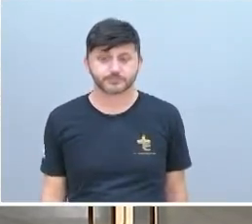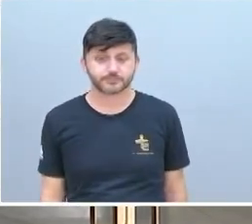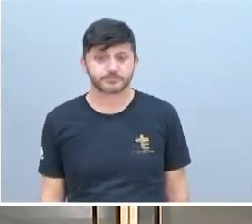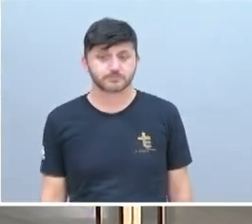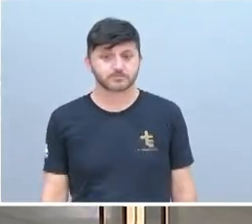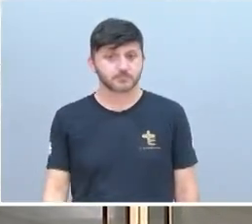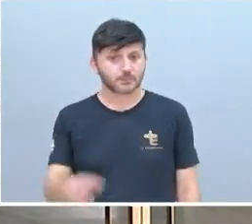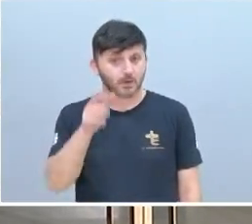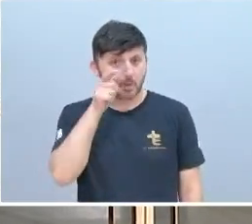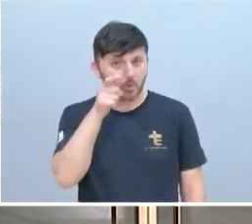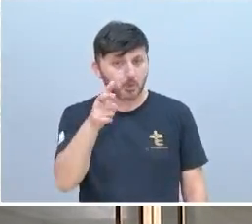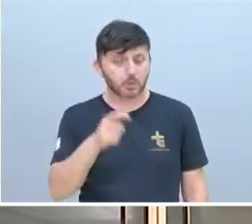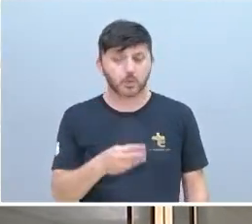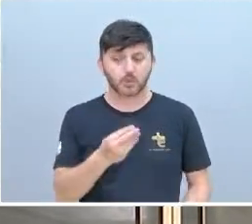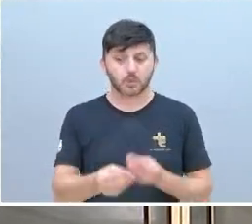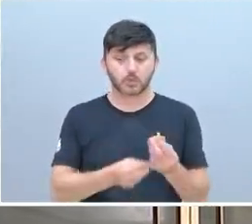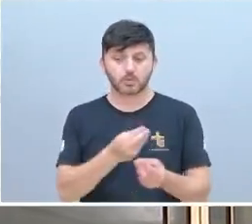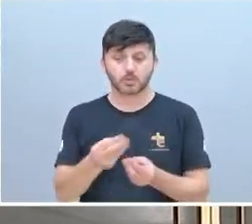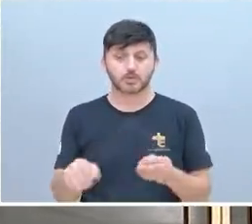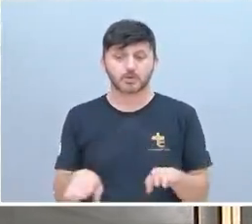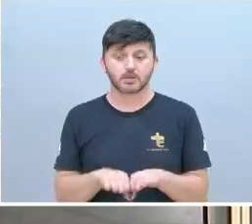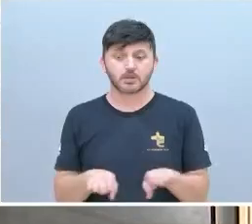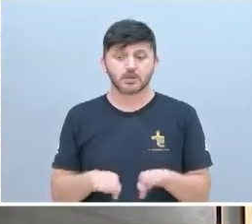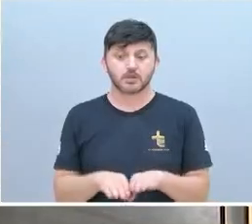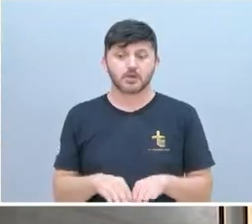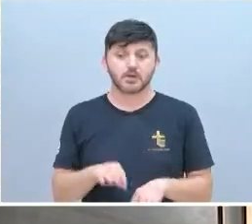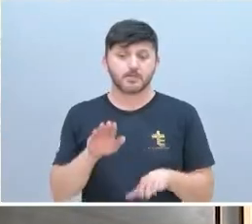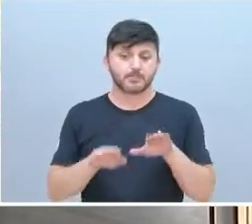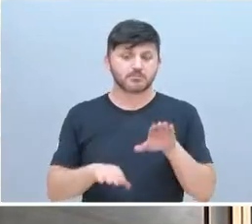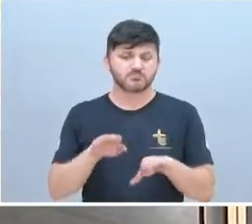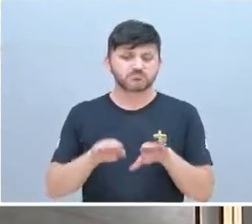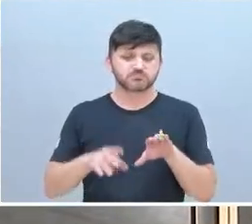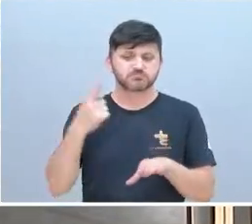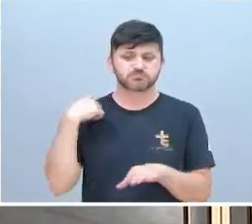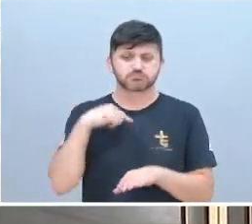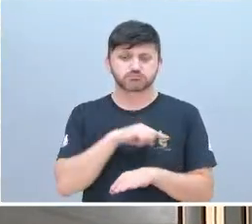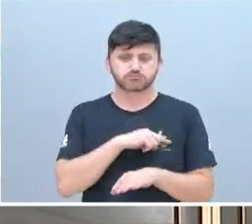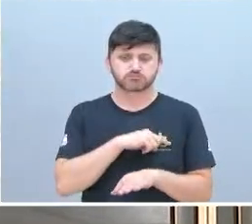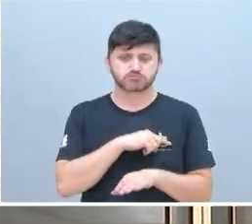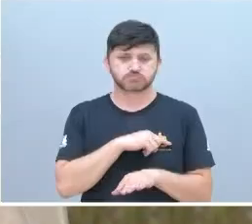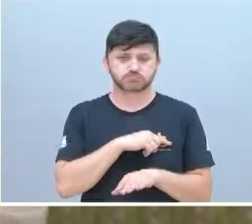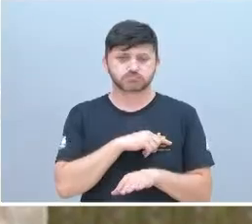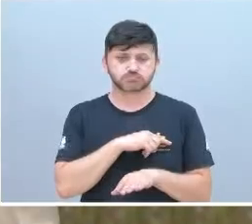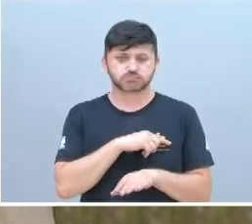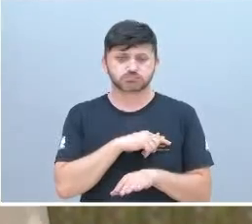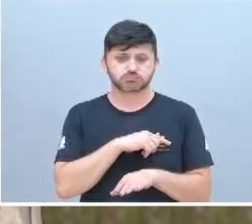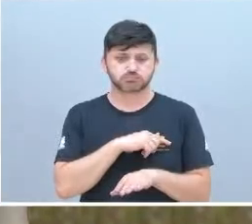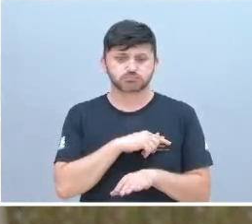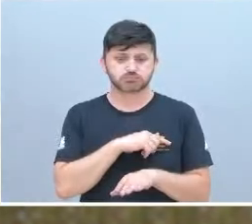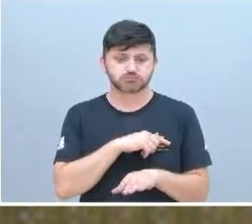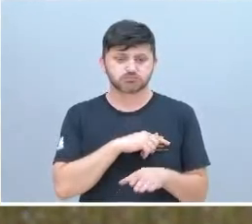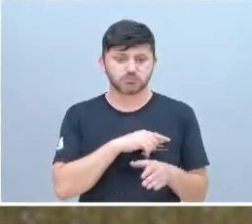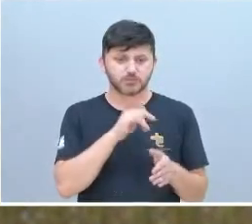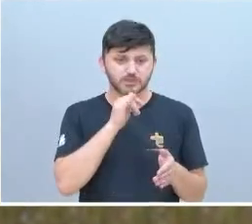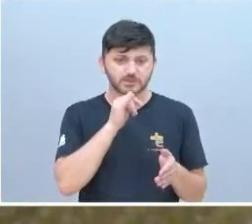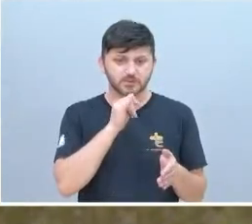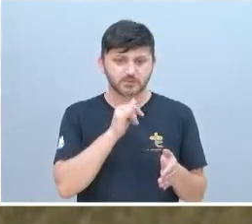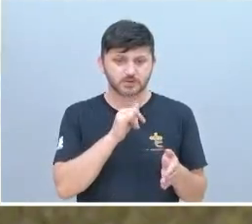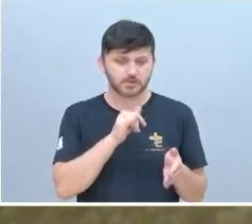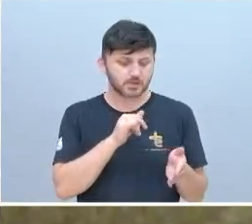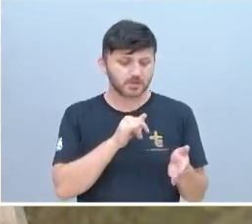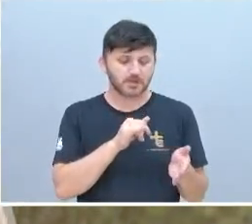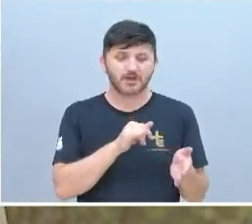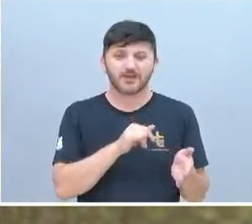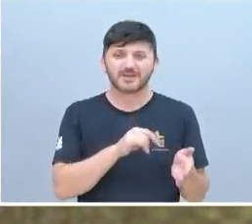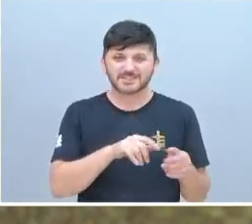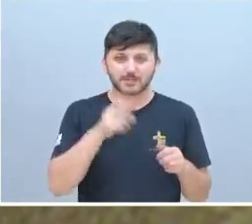É impressionante, porque nós às vezes pegamos primeiro os nossos símbolos e jogamos